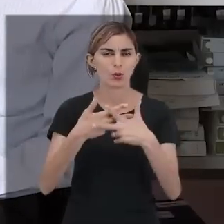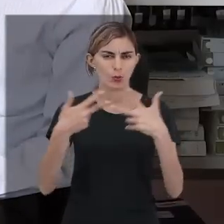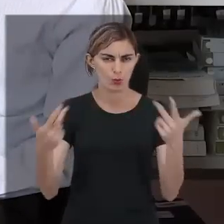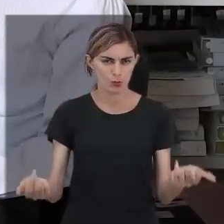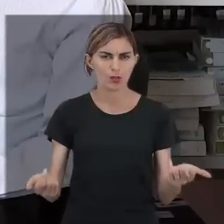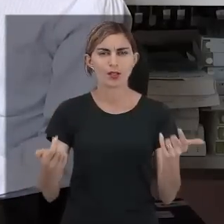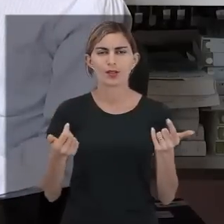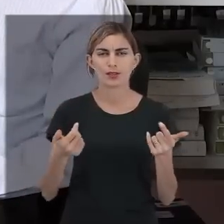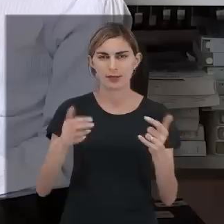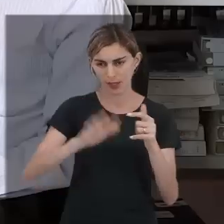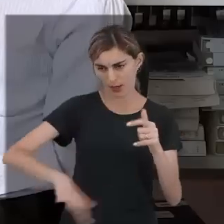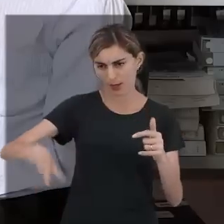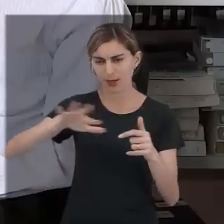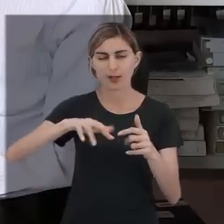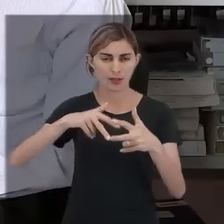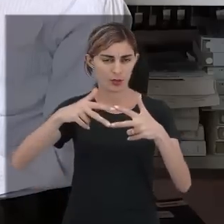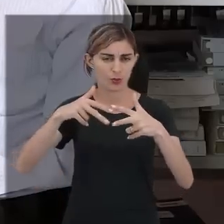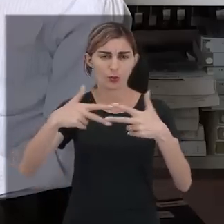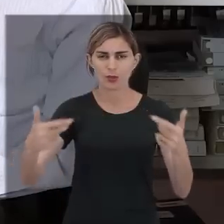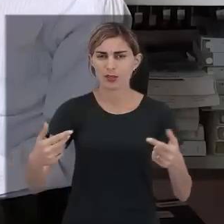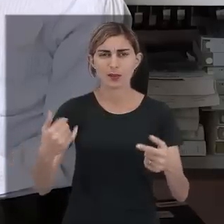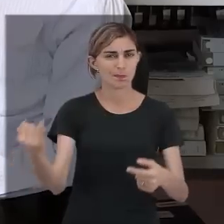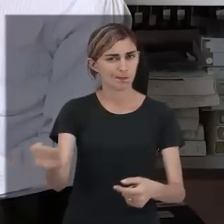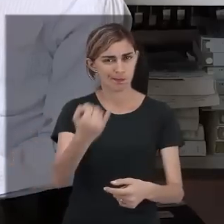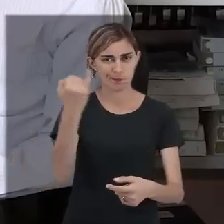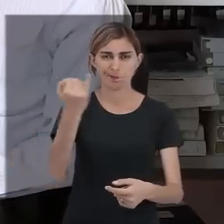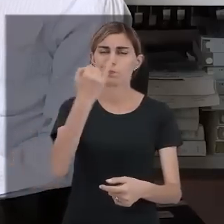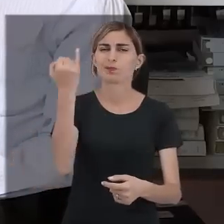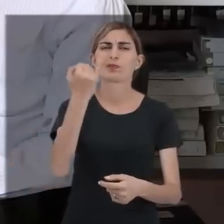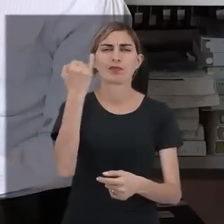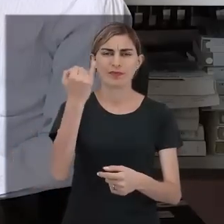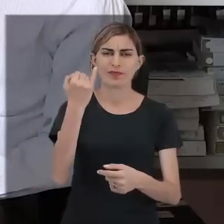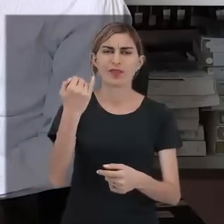a área, a grande área qualidade, ela é muito importante